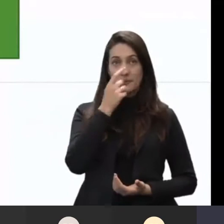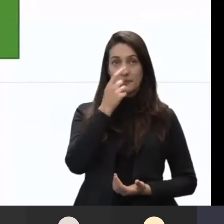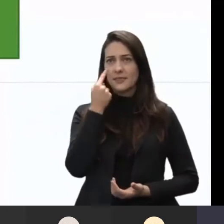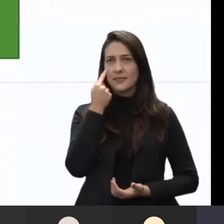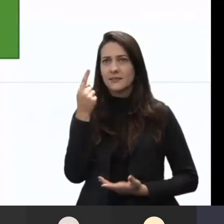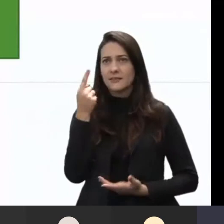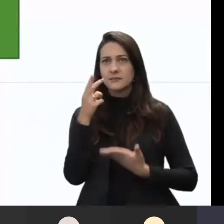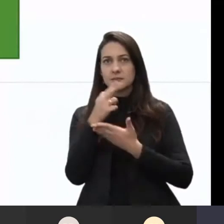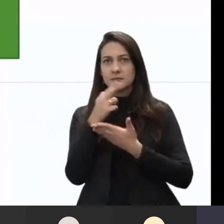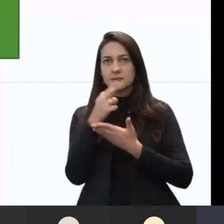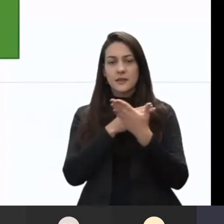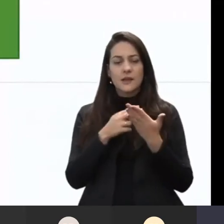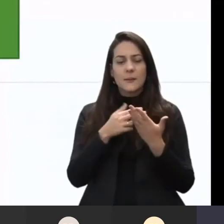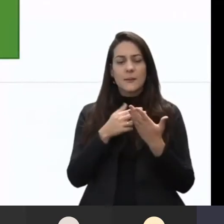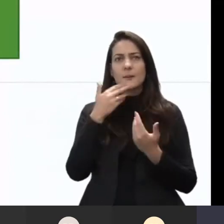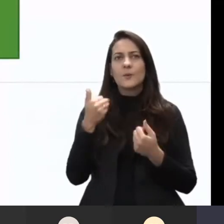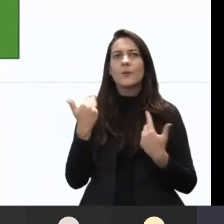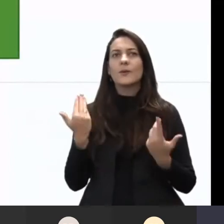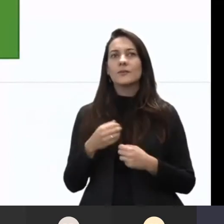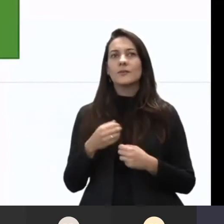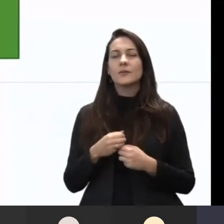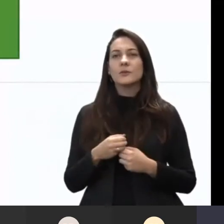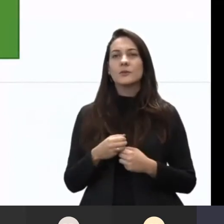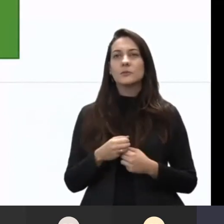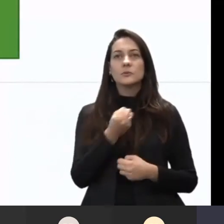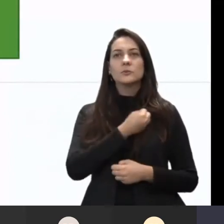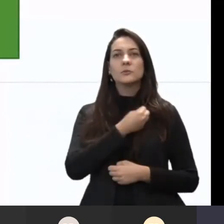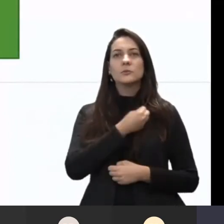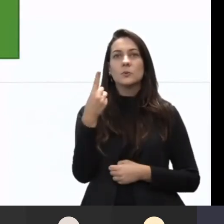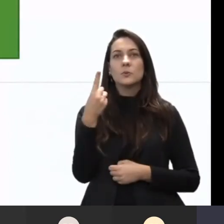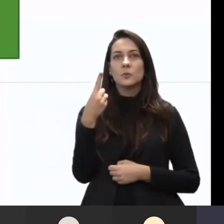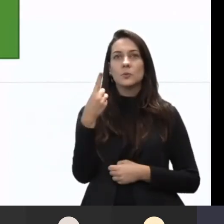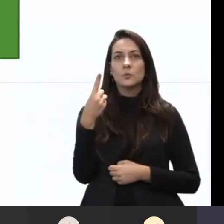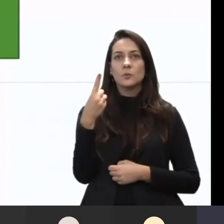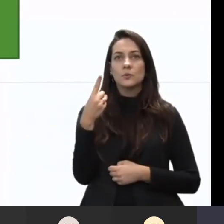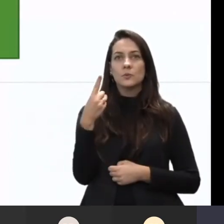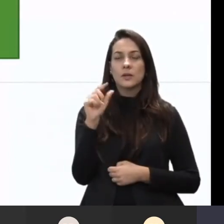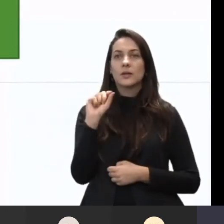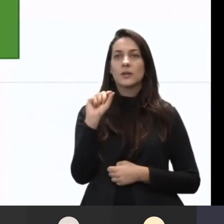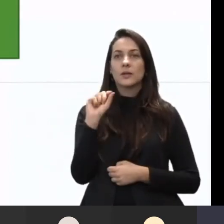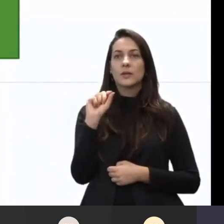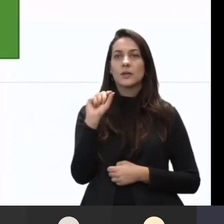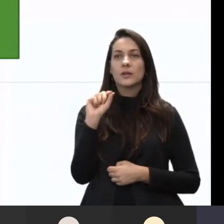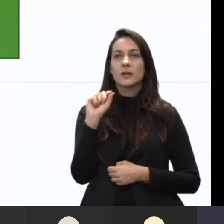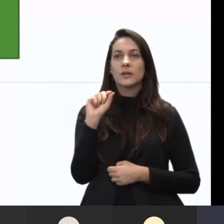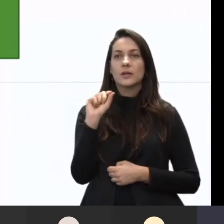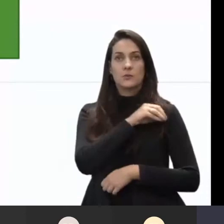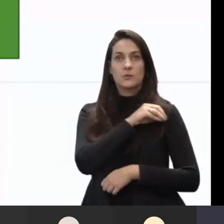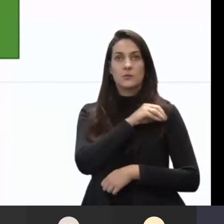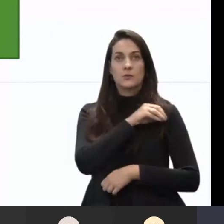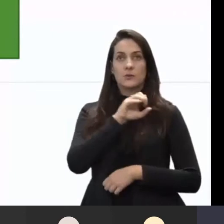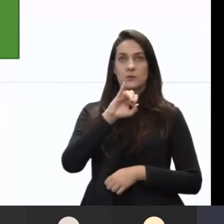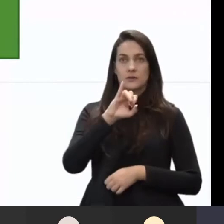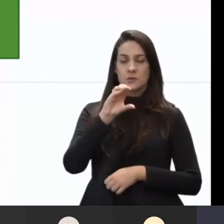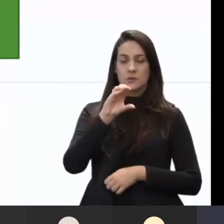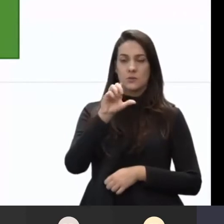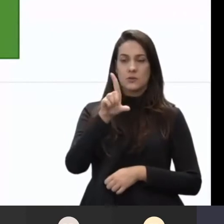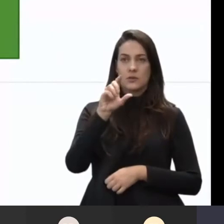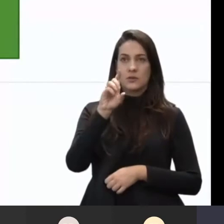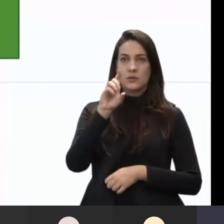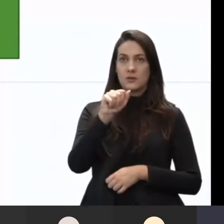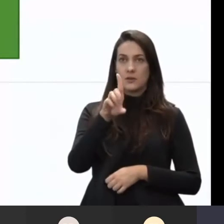teve maior halo de inibição? Foi o número 1. O número 1 é o álcool iodado.